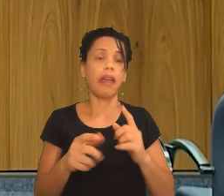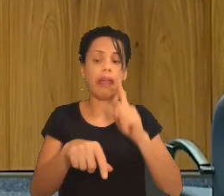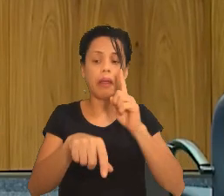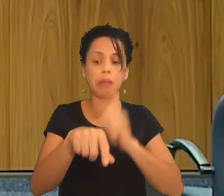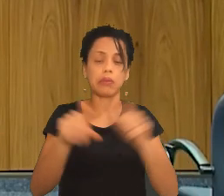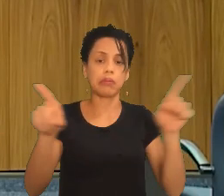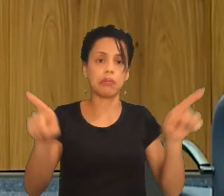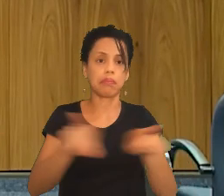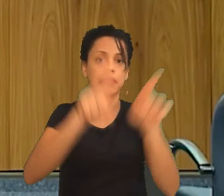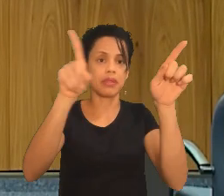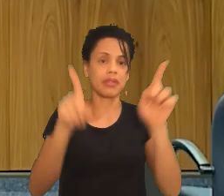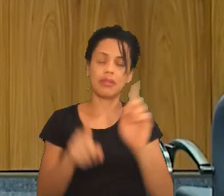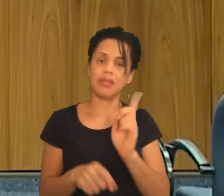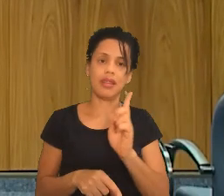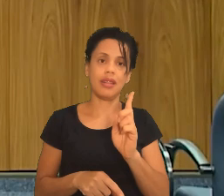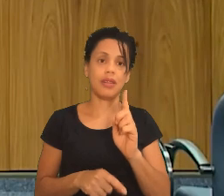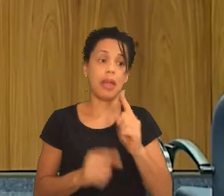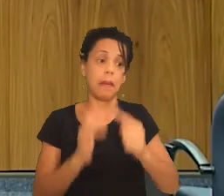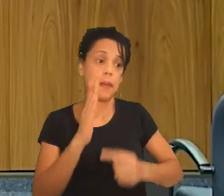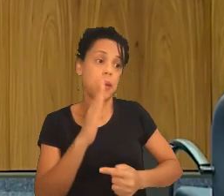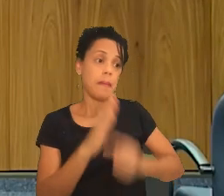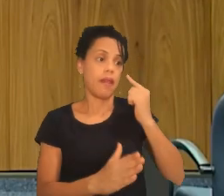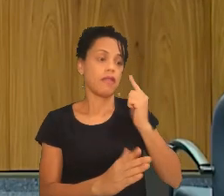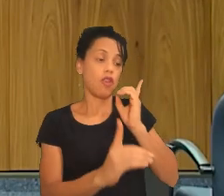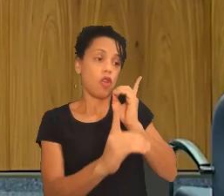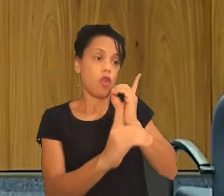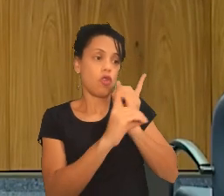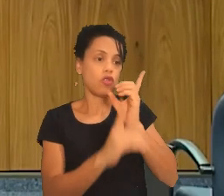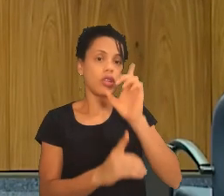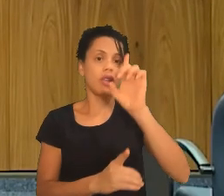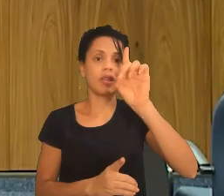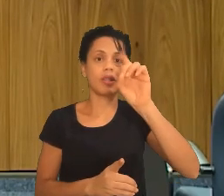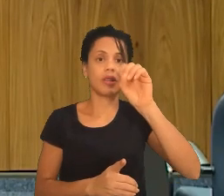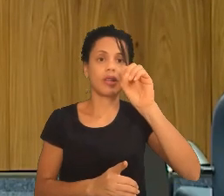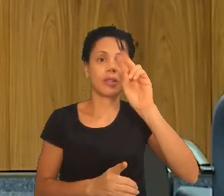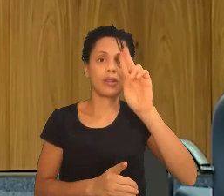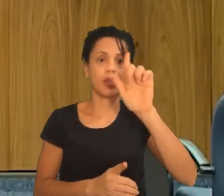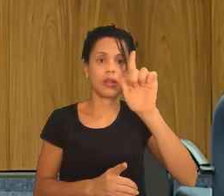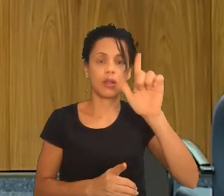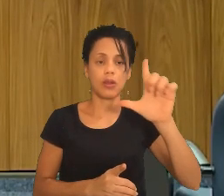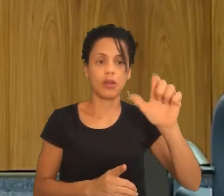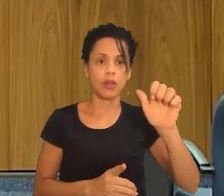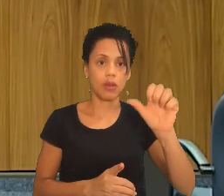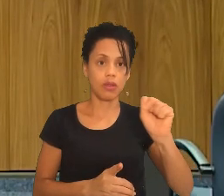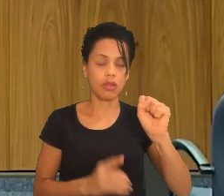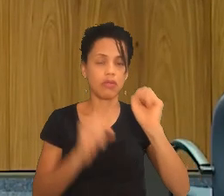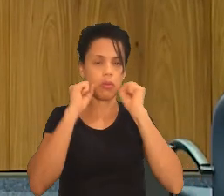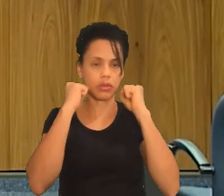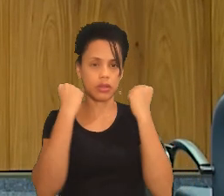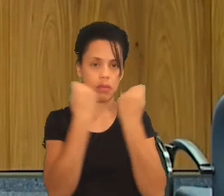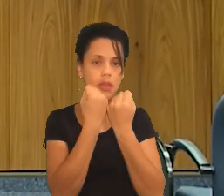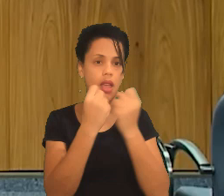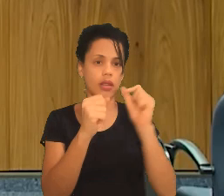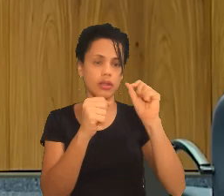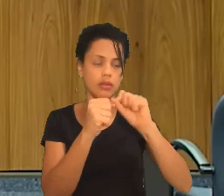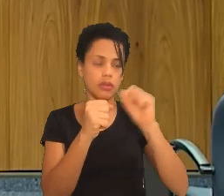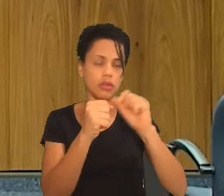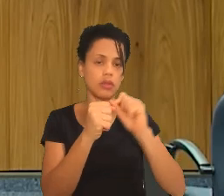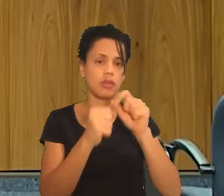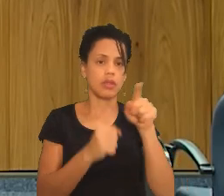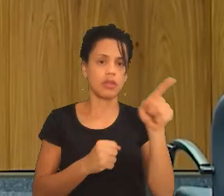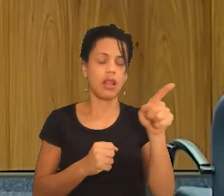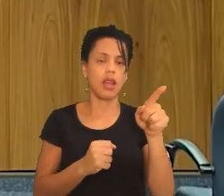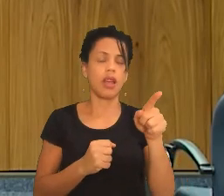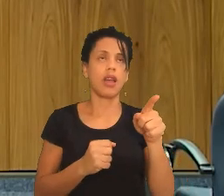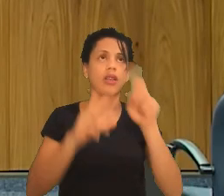conheci o Douglas pela primeira vez, e isso foi, então, nesse seminário que a gente realizou, na Andep, o seminário